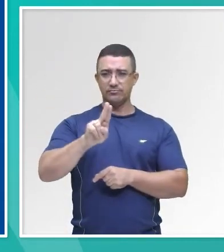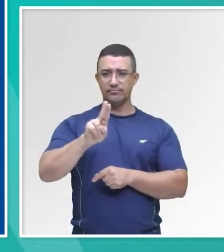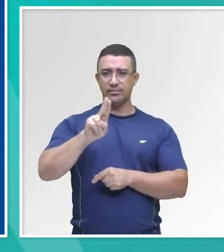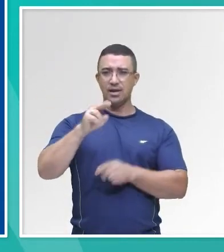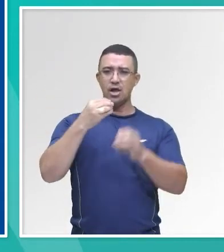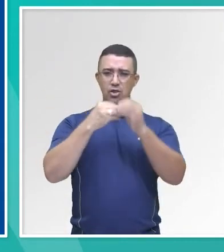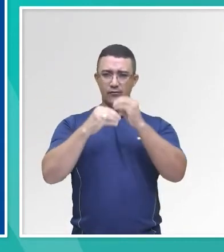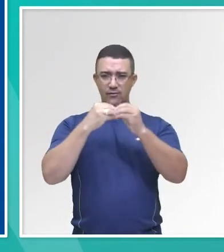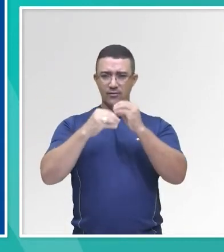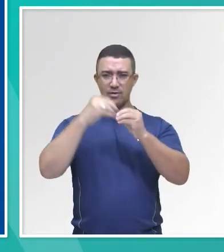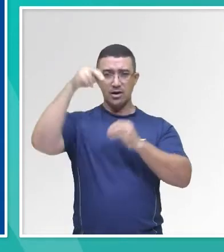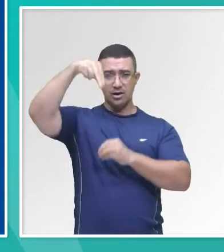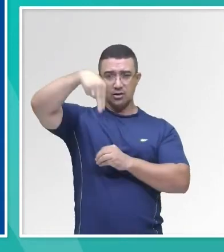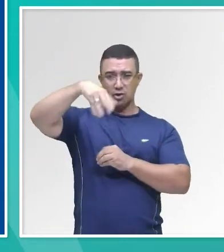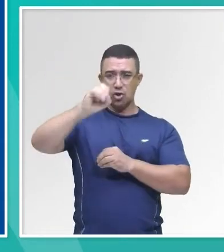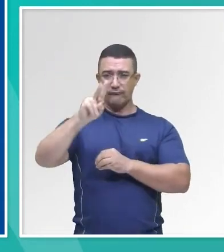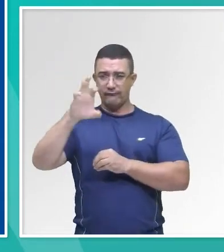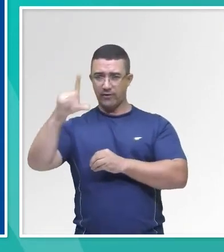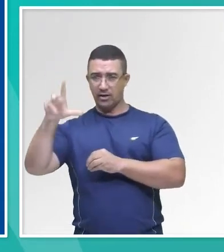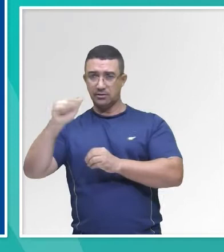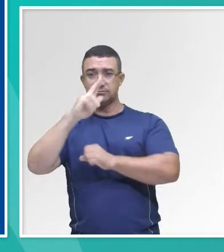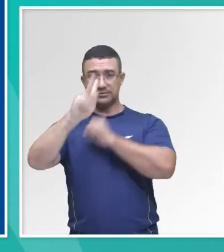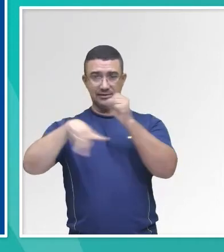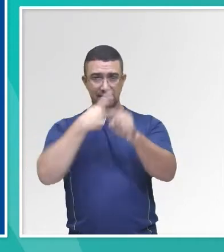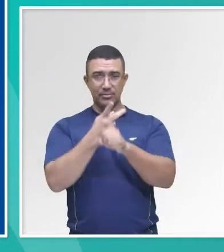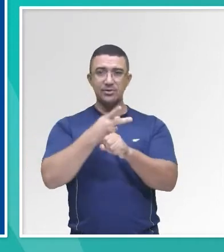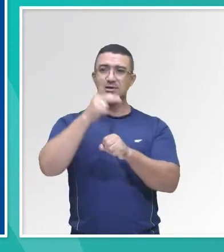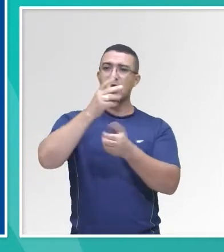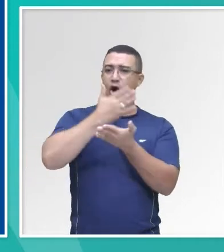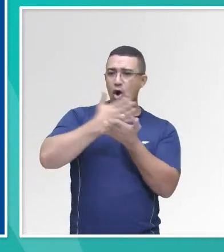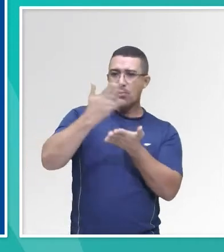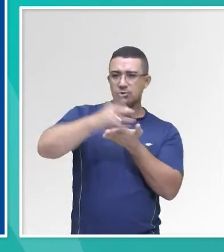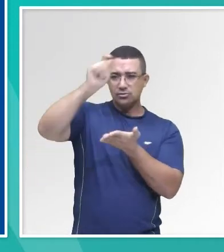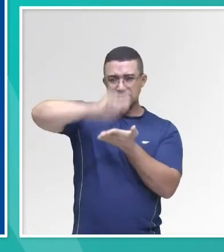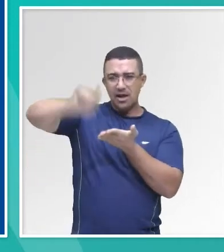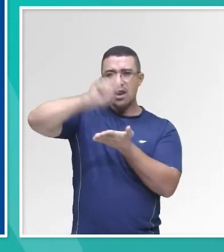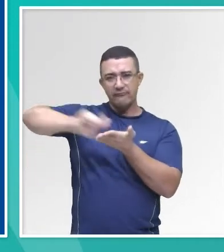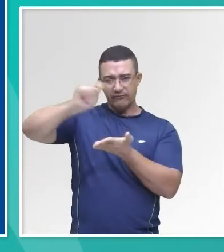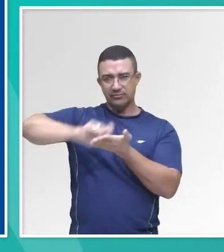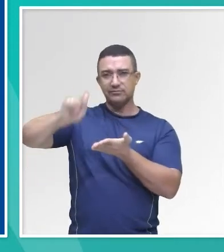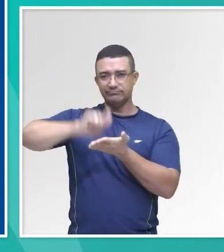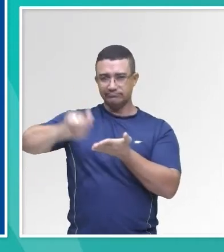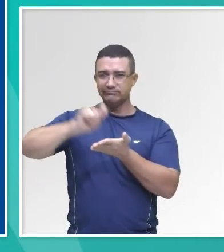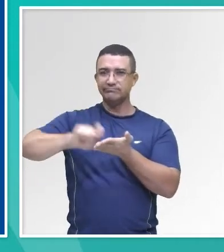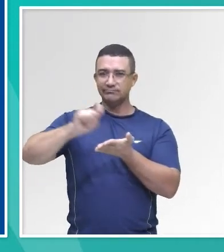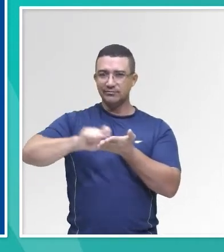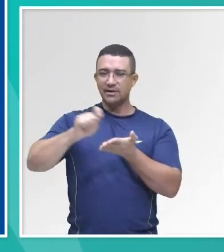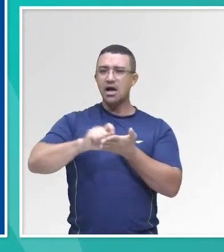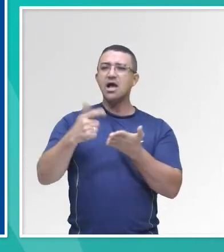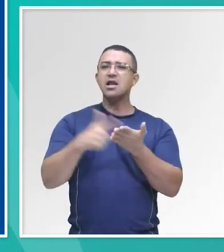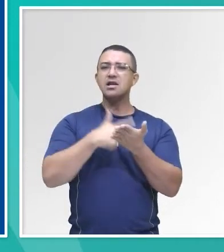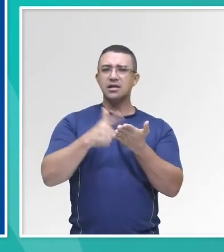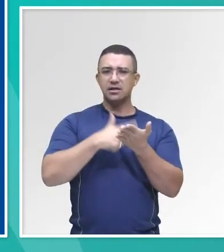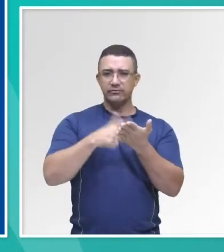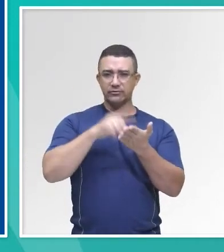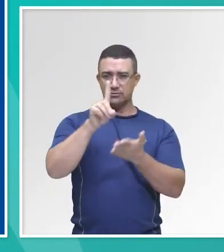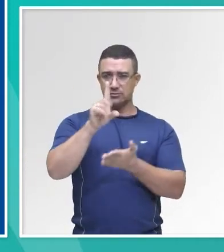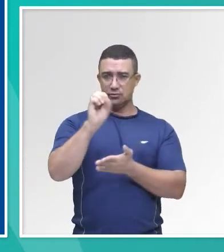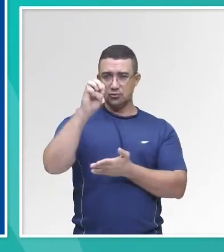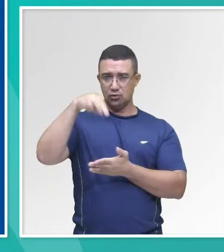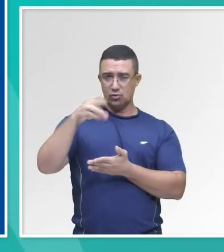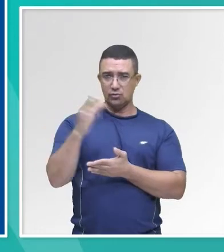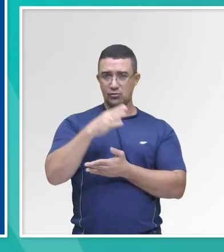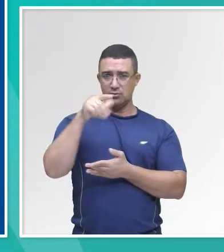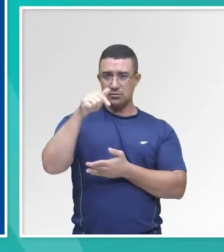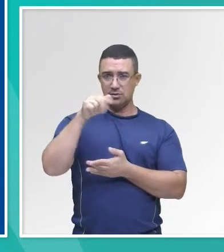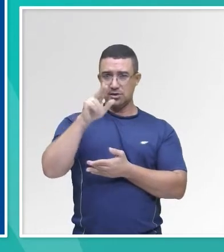essas obras passaram a ser escritas em prosa. Dom Quixote, de Miguel de Cervantes, publicado em 1615, é